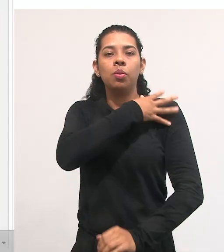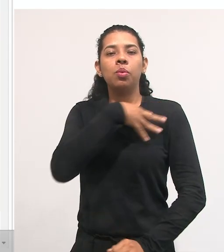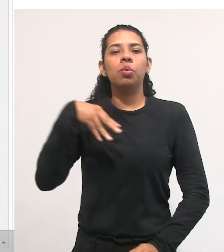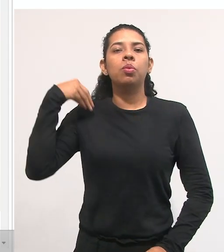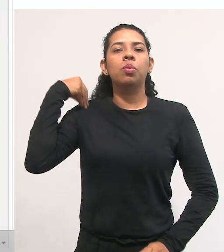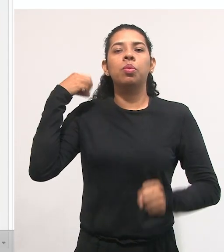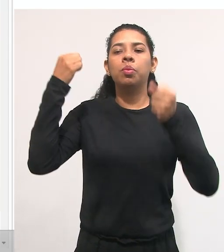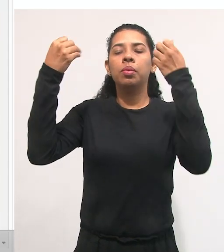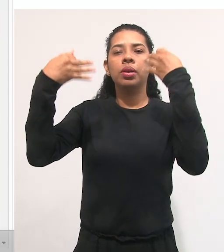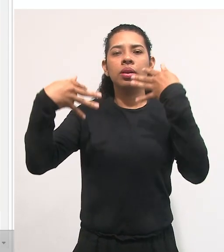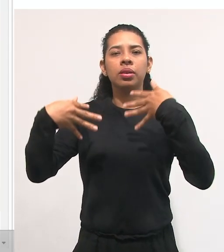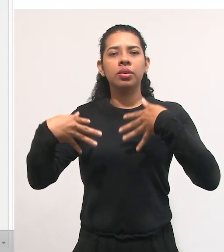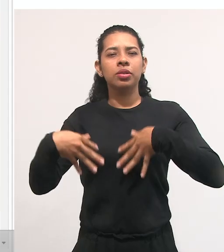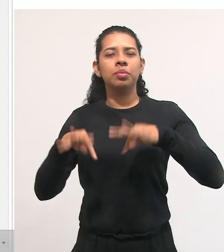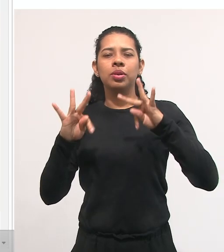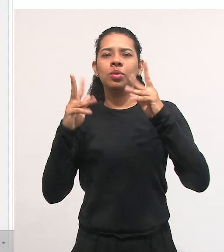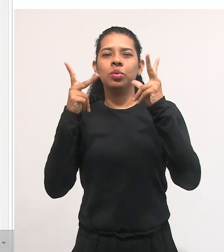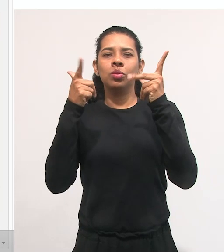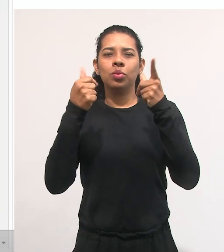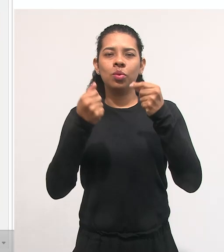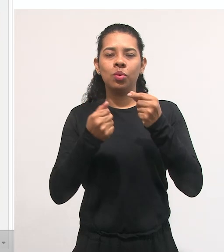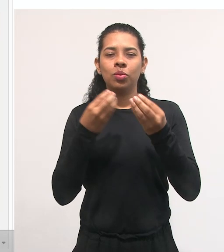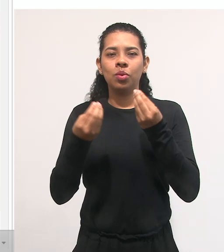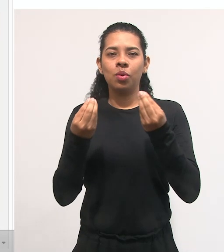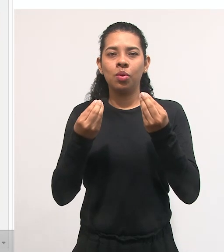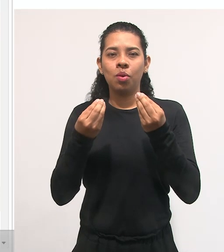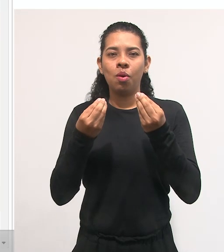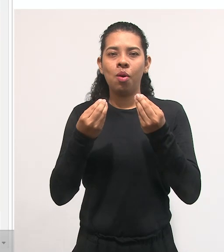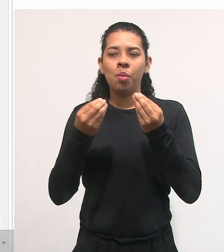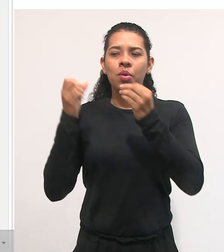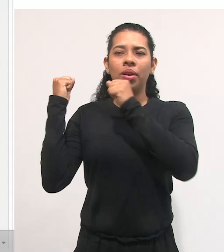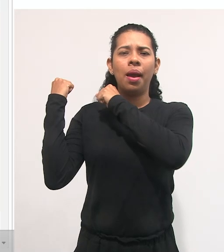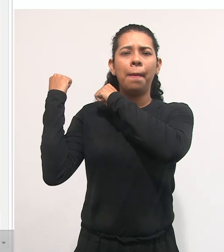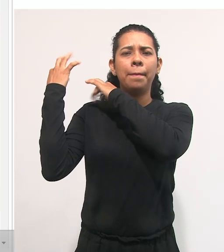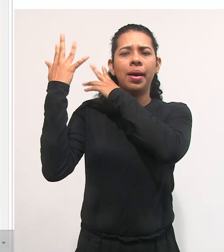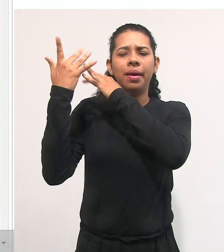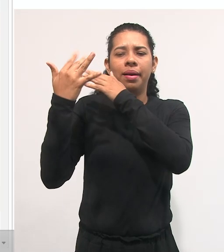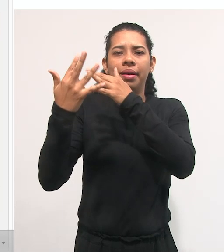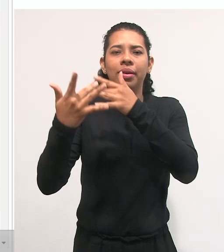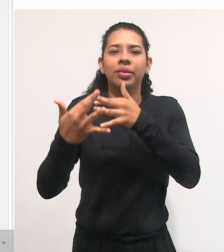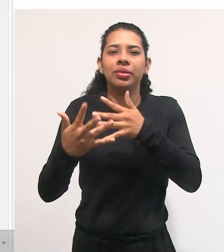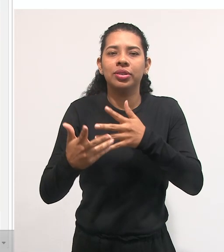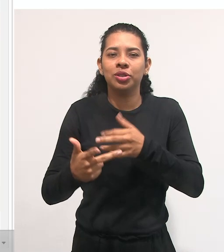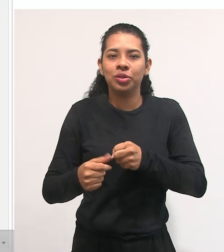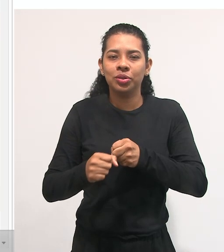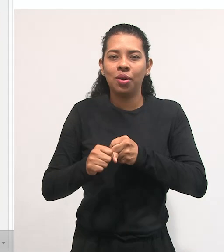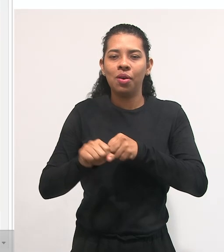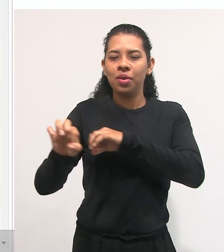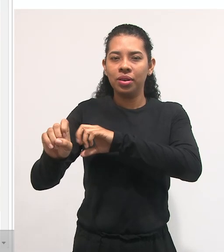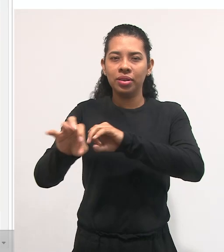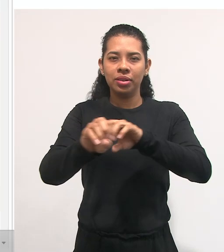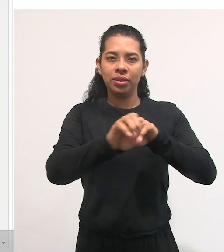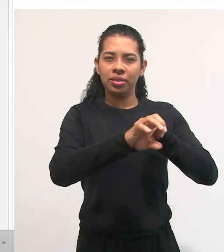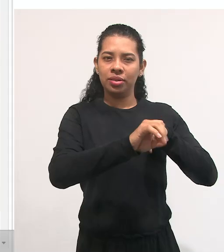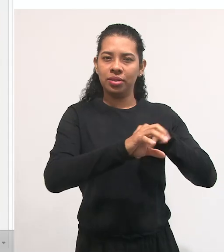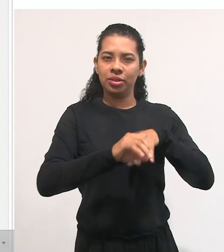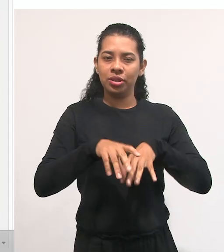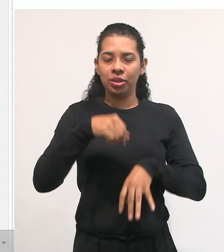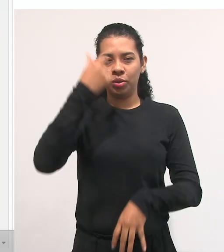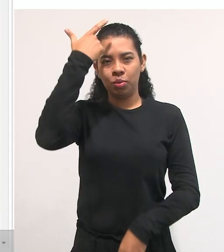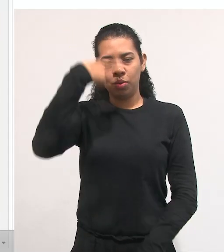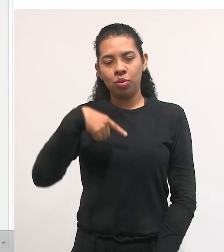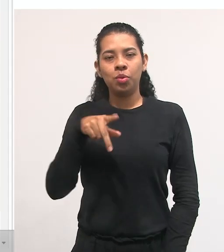clássica a expressão do termo Latino traduz toda a trajetória acadêmica ou profissional de um sujeito